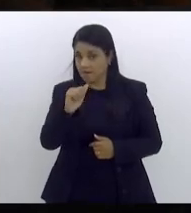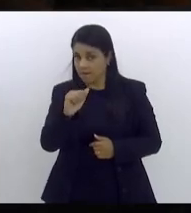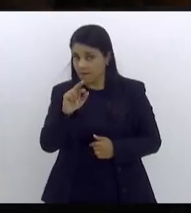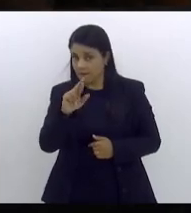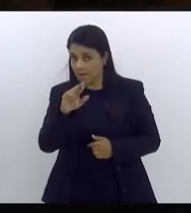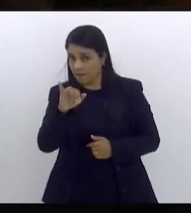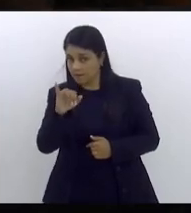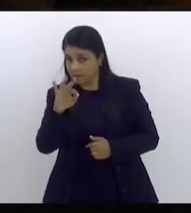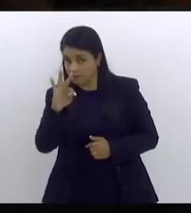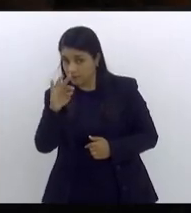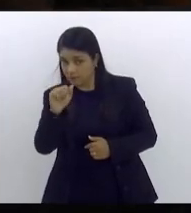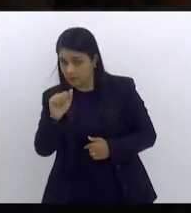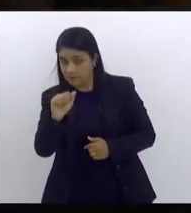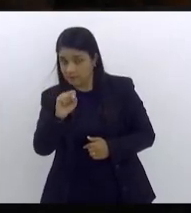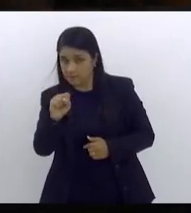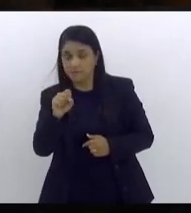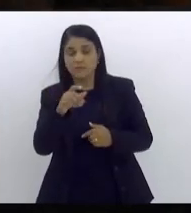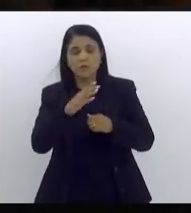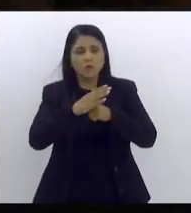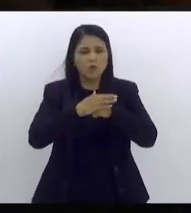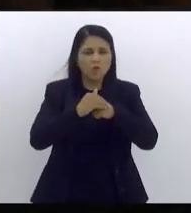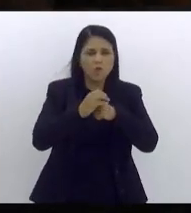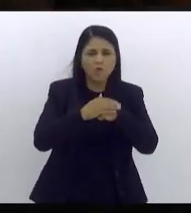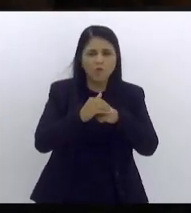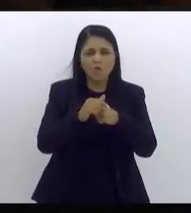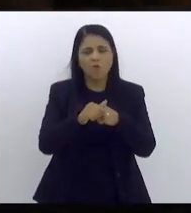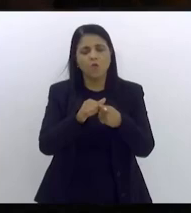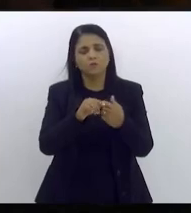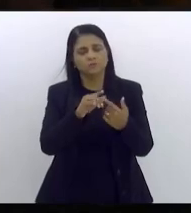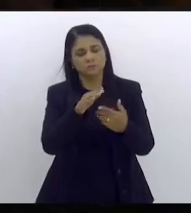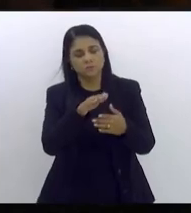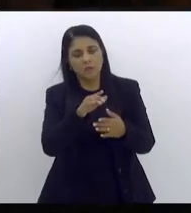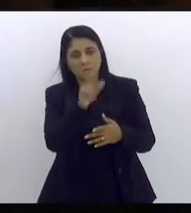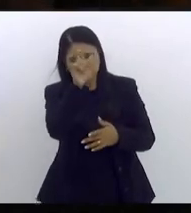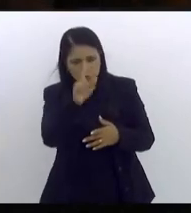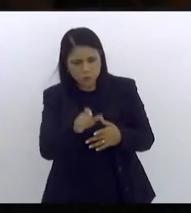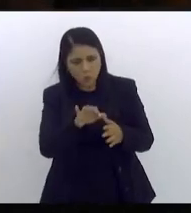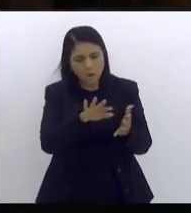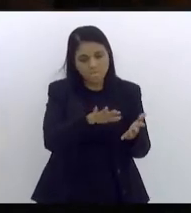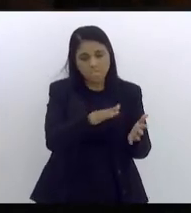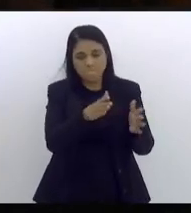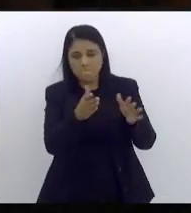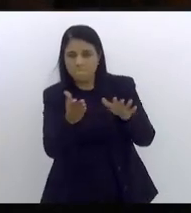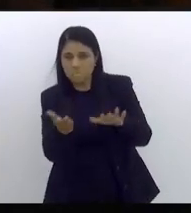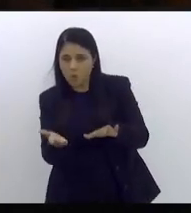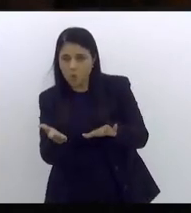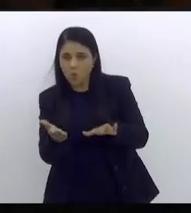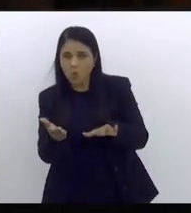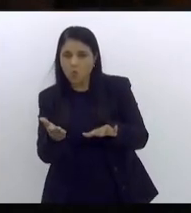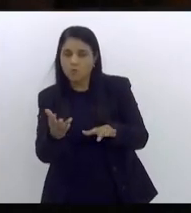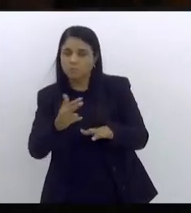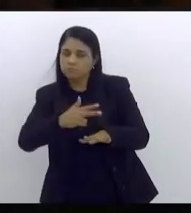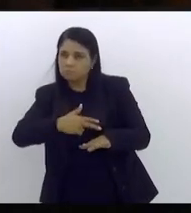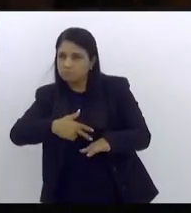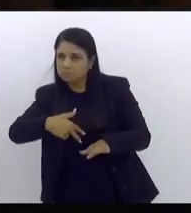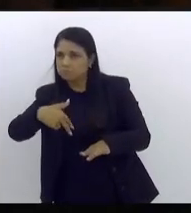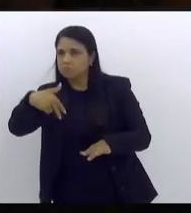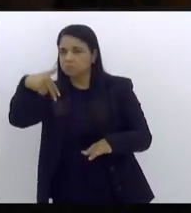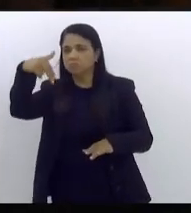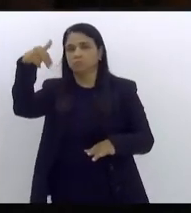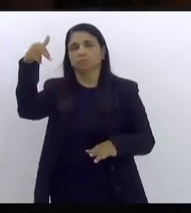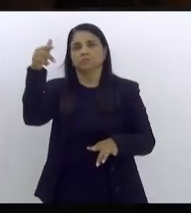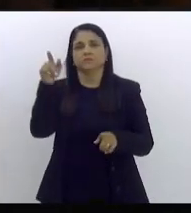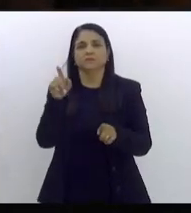conforto para aquela pessoa também ir para um outro mundo, partindo do princípio